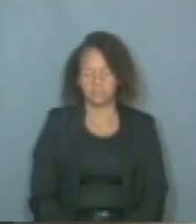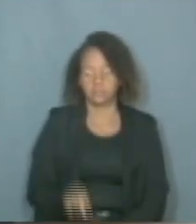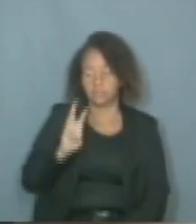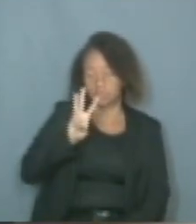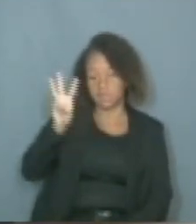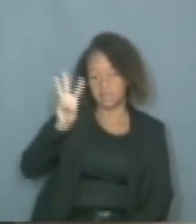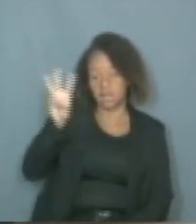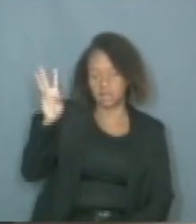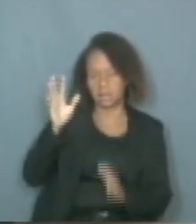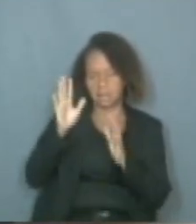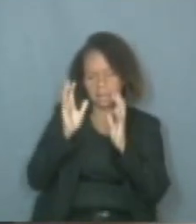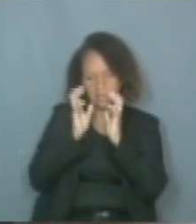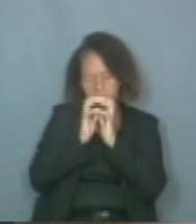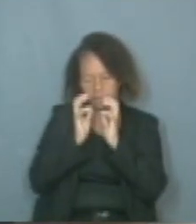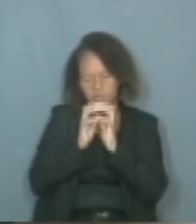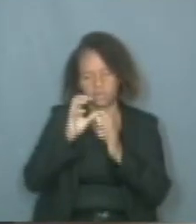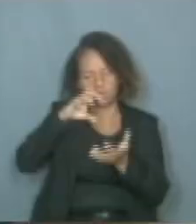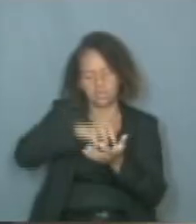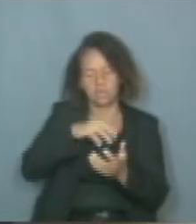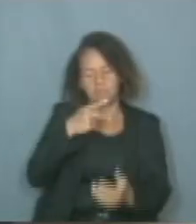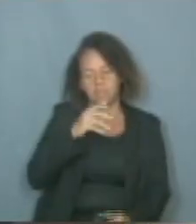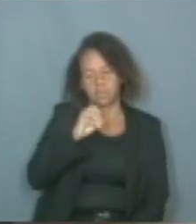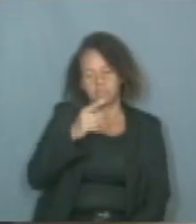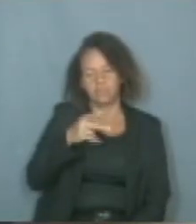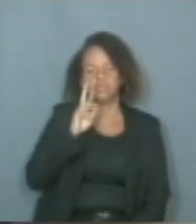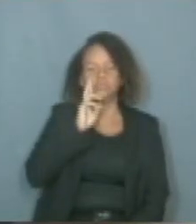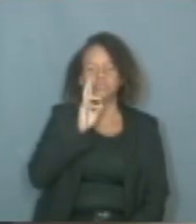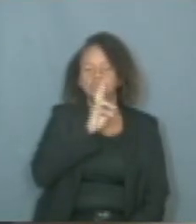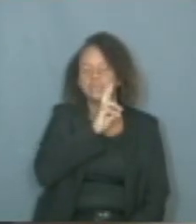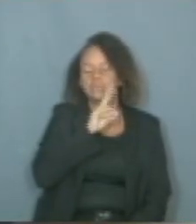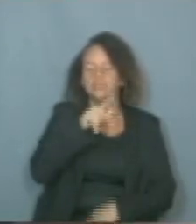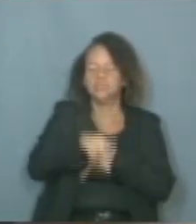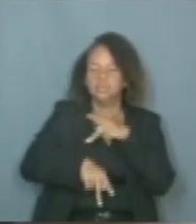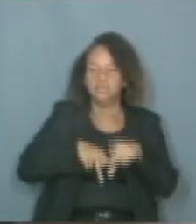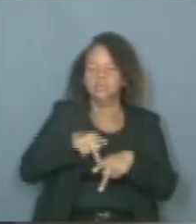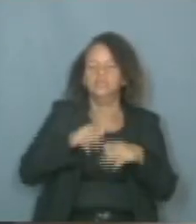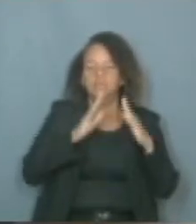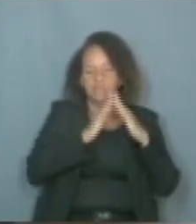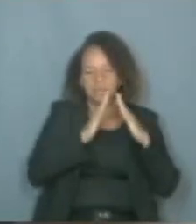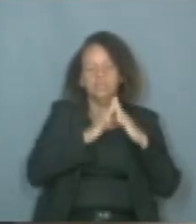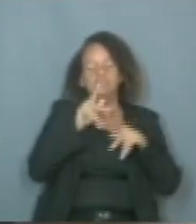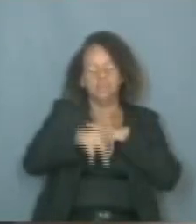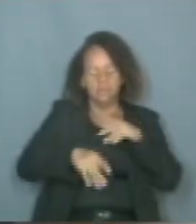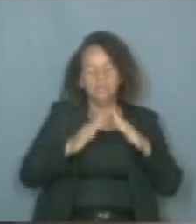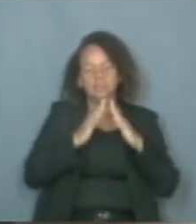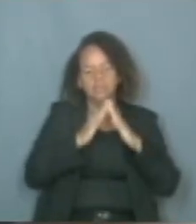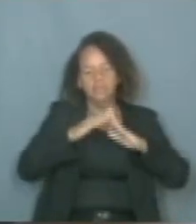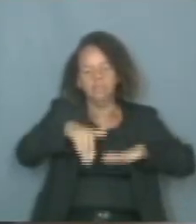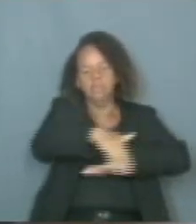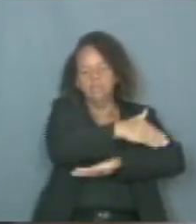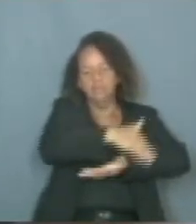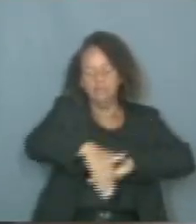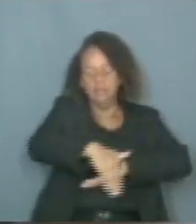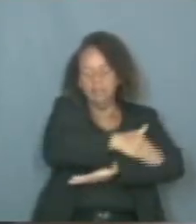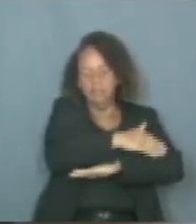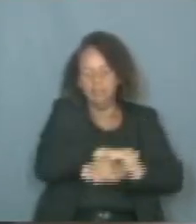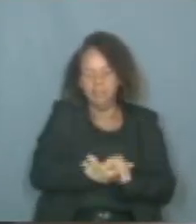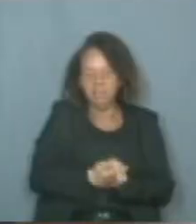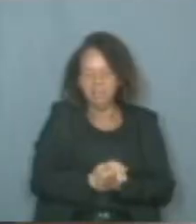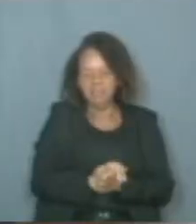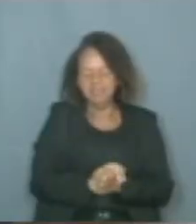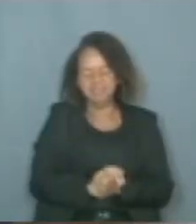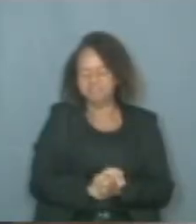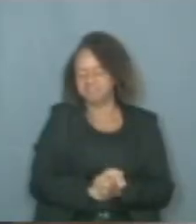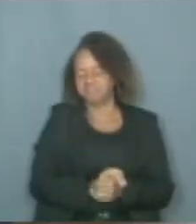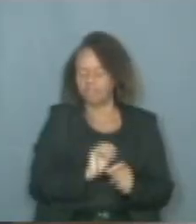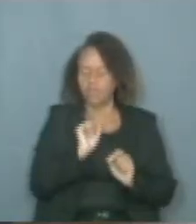da prefeitura, no Centro Pop, nos restaurantes populares e abrigos para a população em situação de rua. O